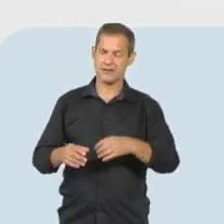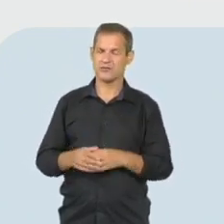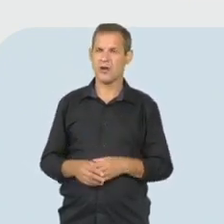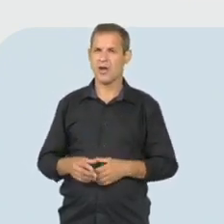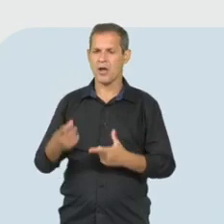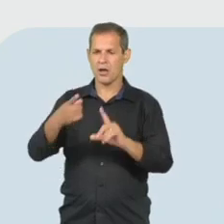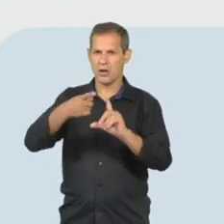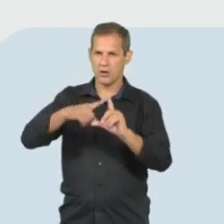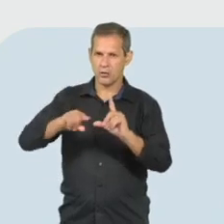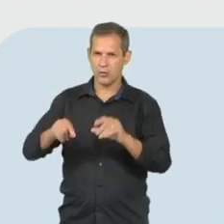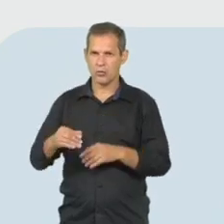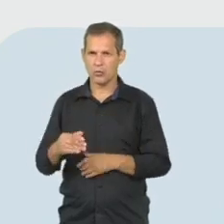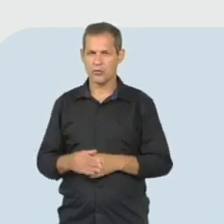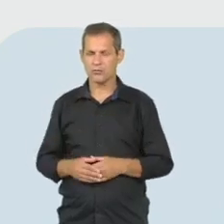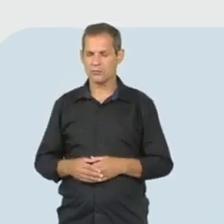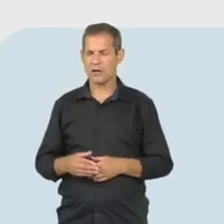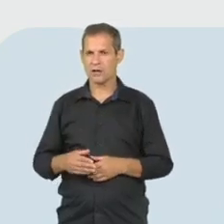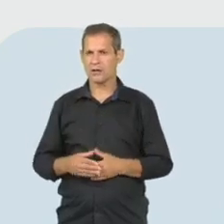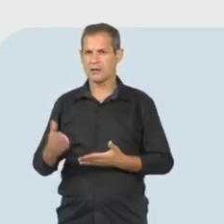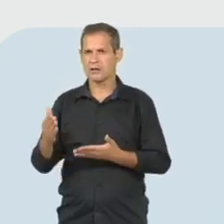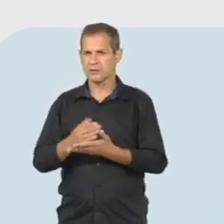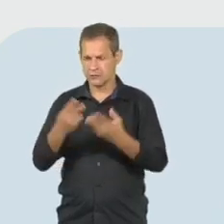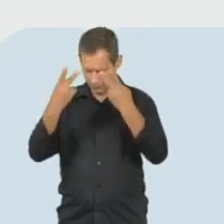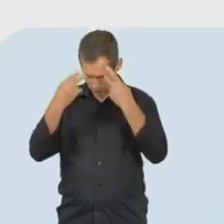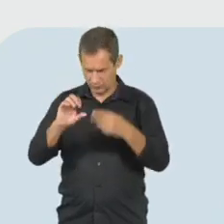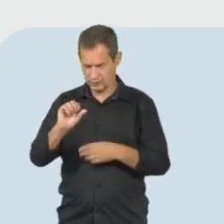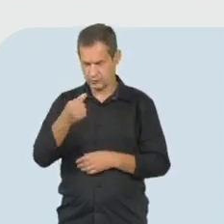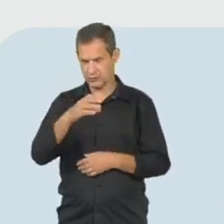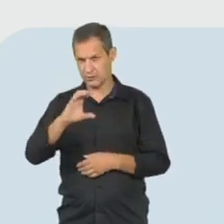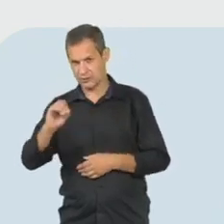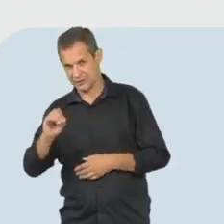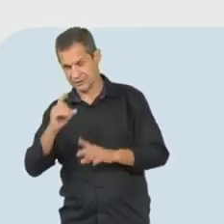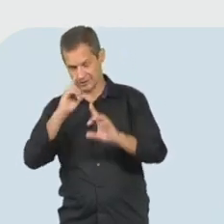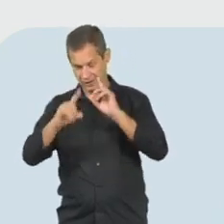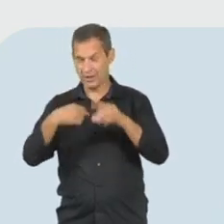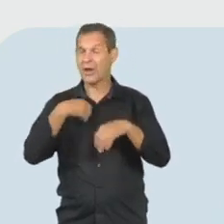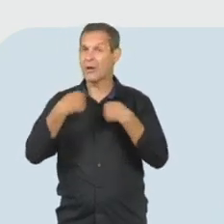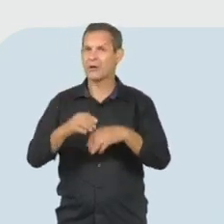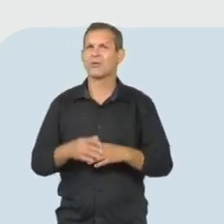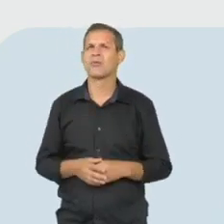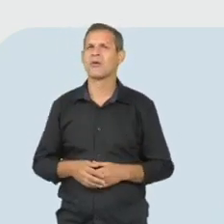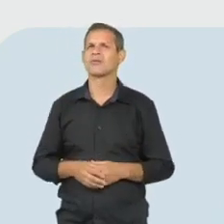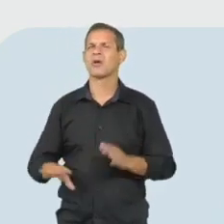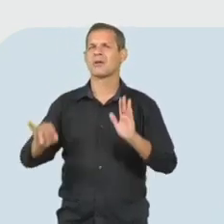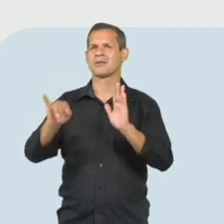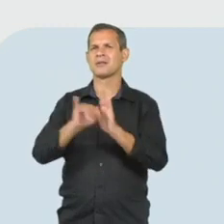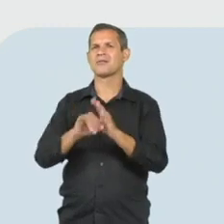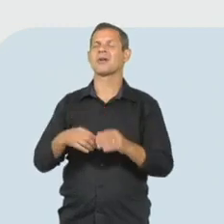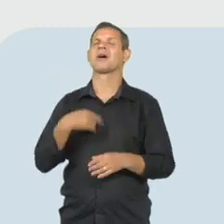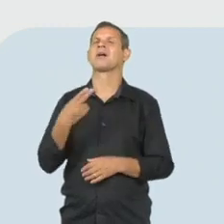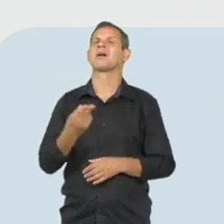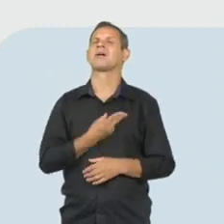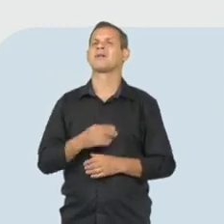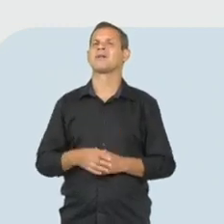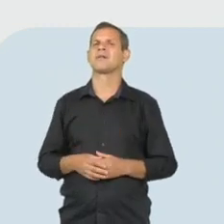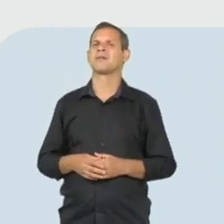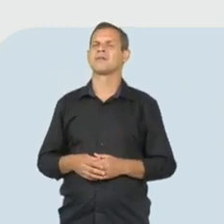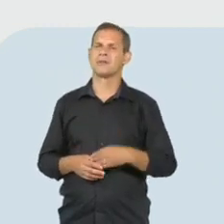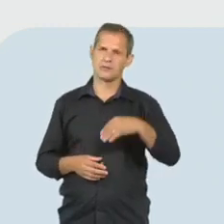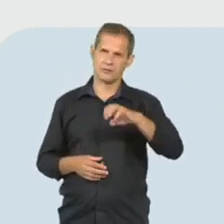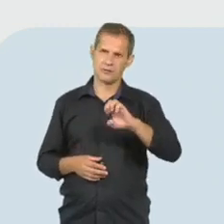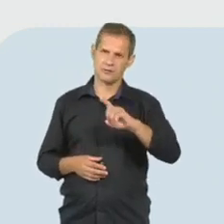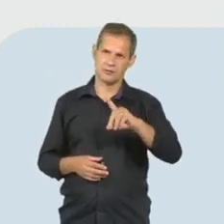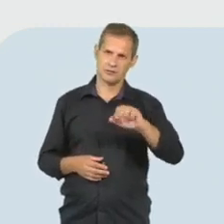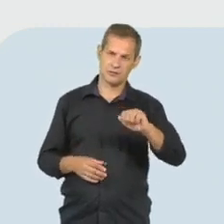normal. 80 vai ser o dado que eu preciso determinar aqui, que é a nossa